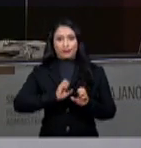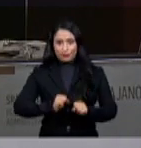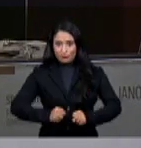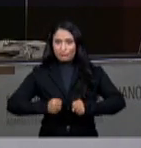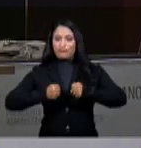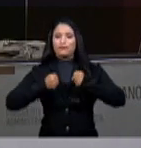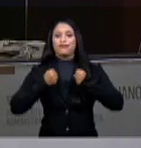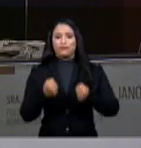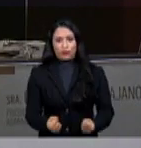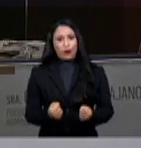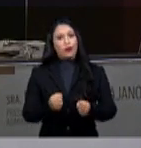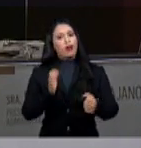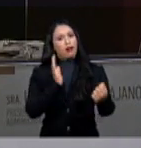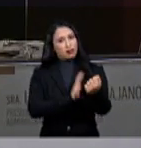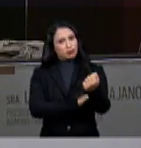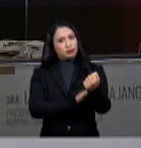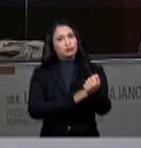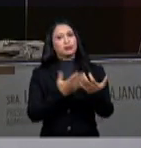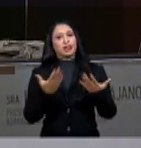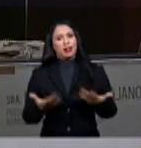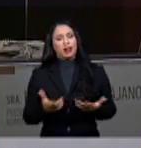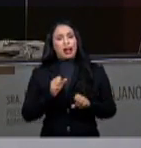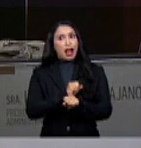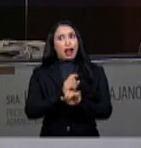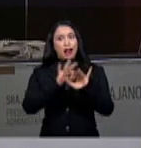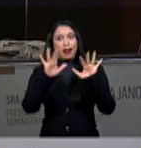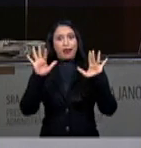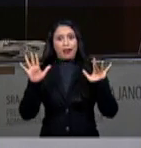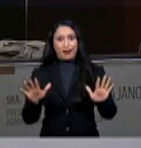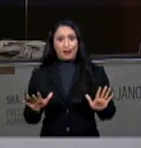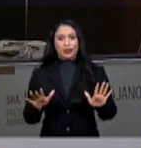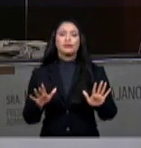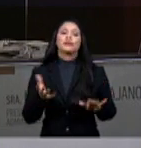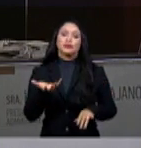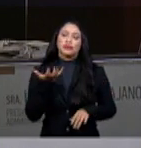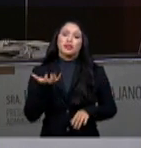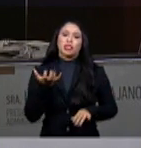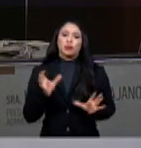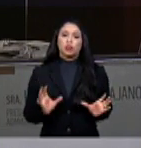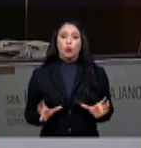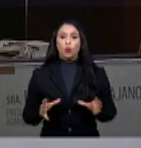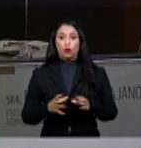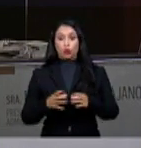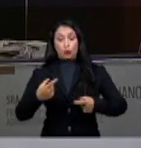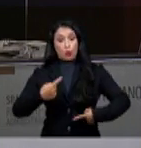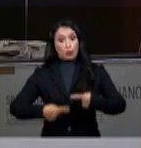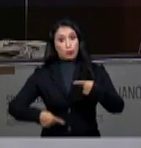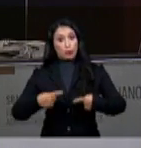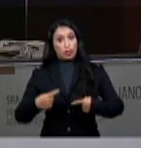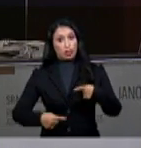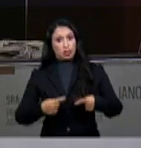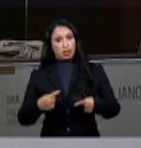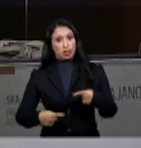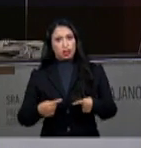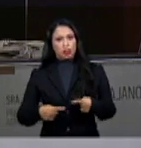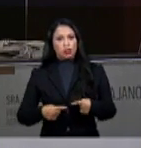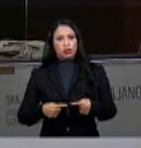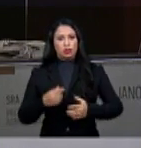nossa força e noção muito clara a gente quer ser um grupo político para